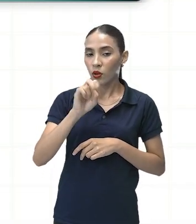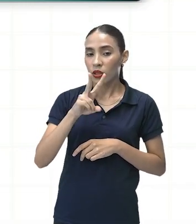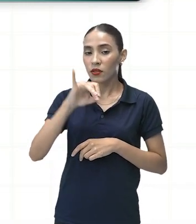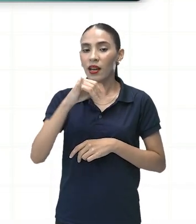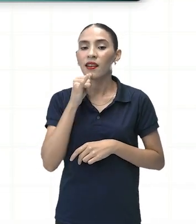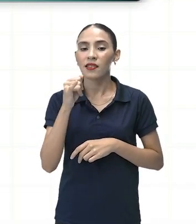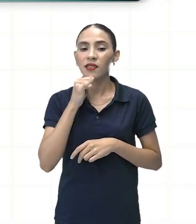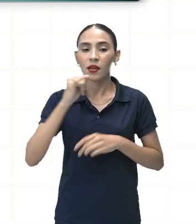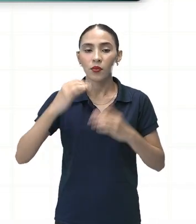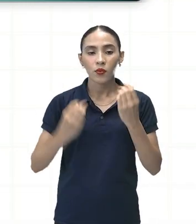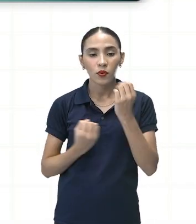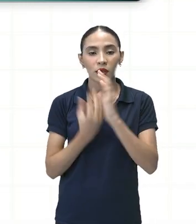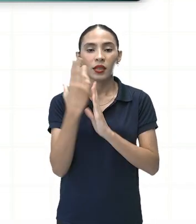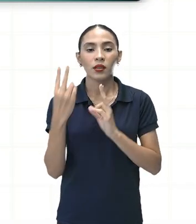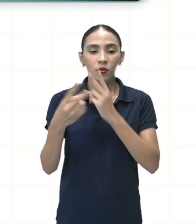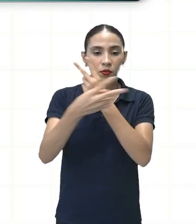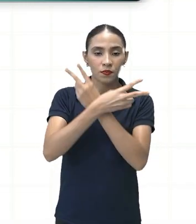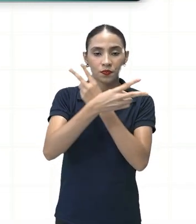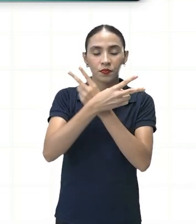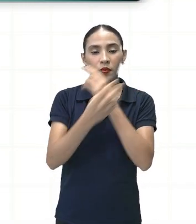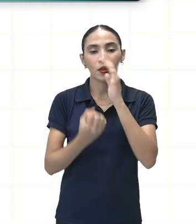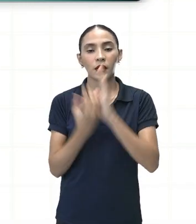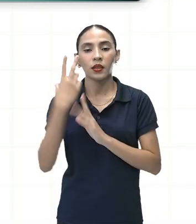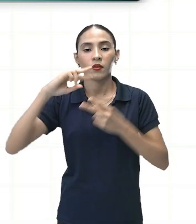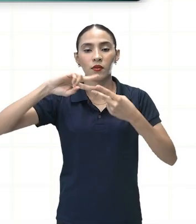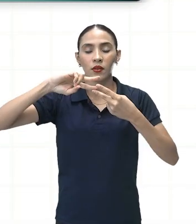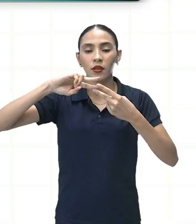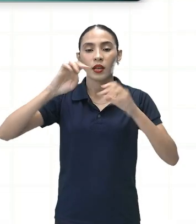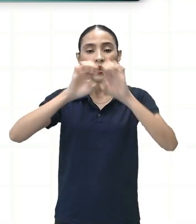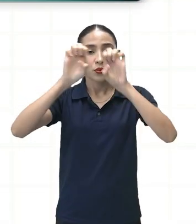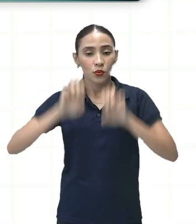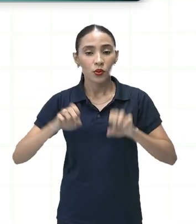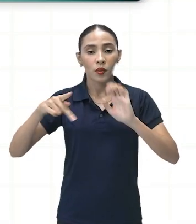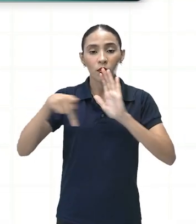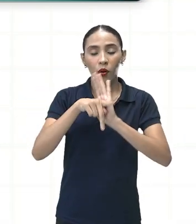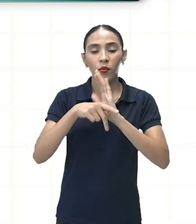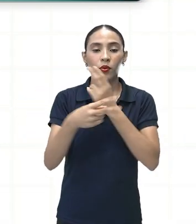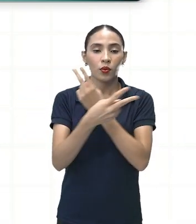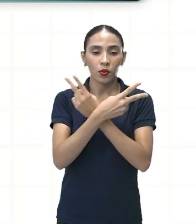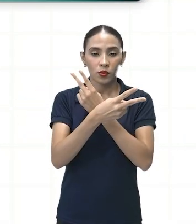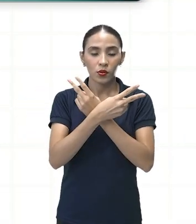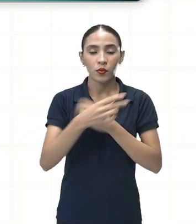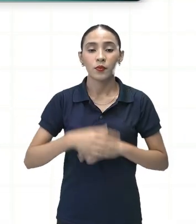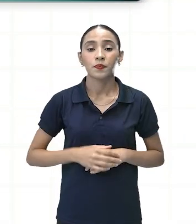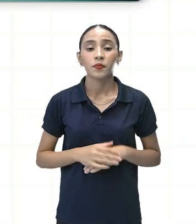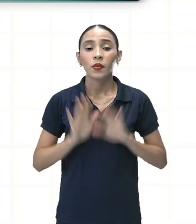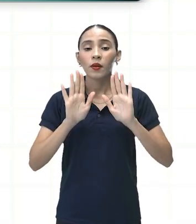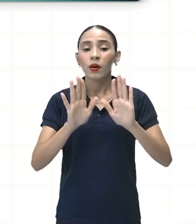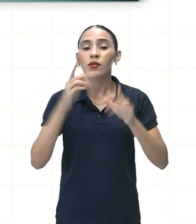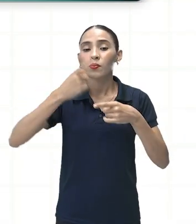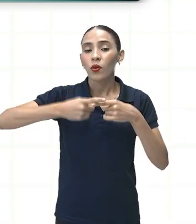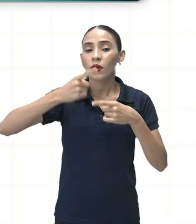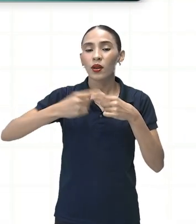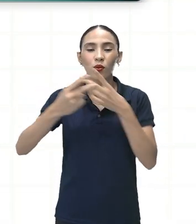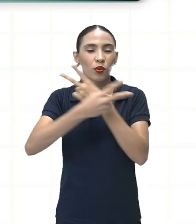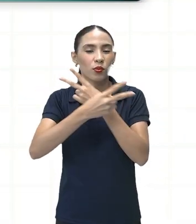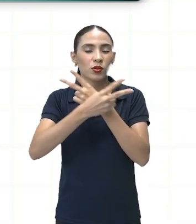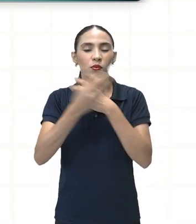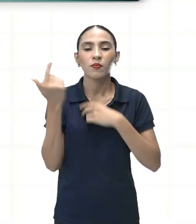das histonas, e assim ele vai se compactando e formando a estrutura do próprio